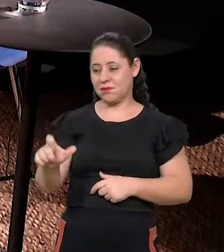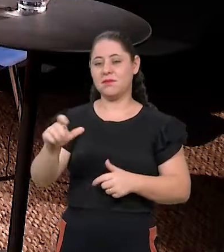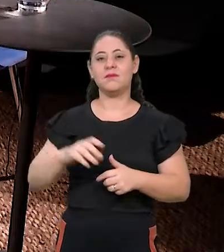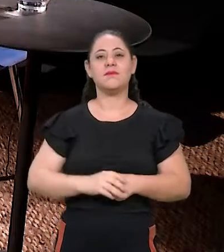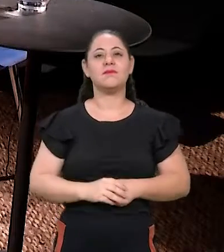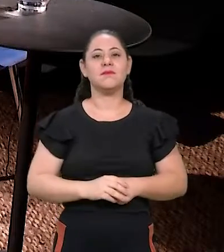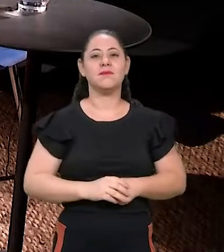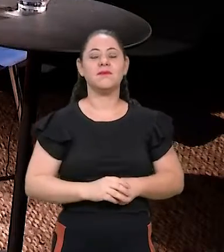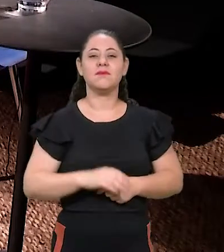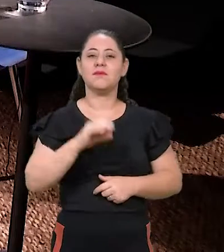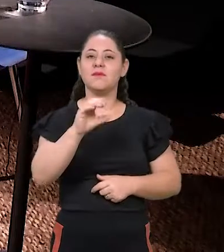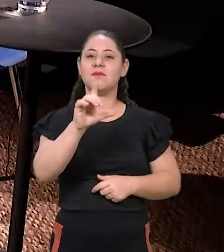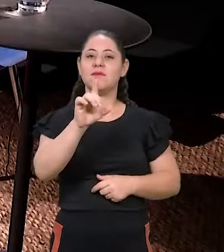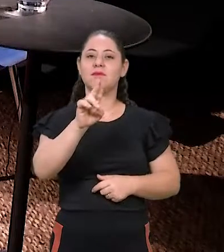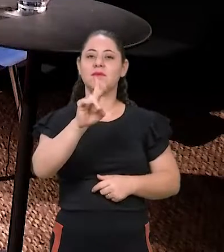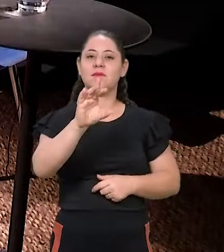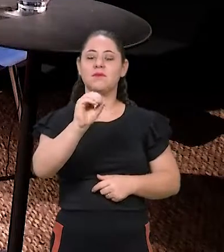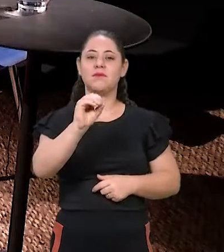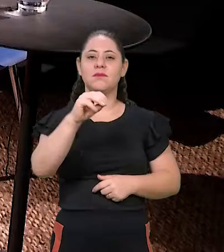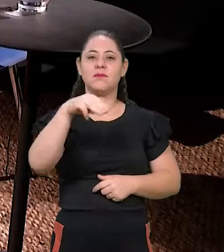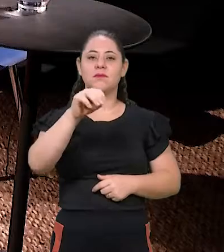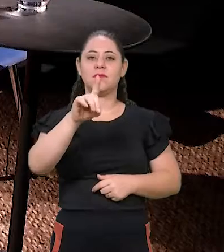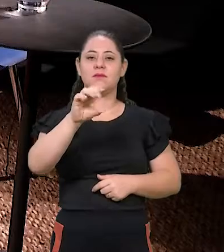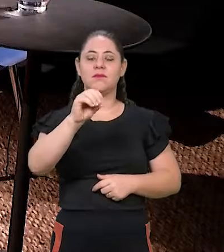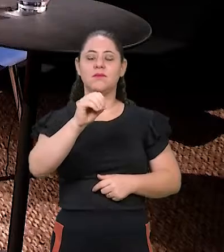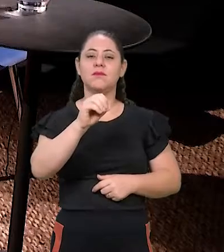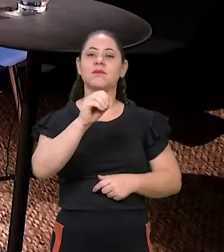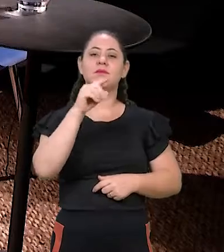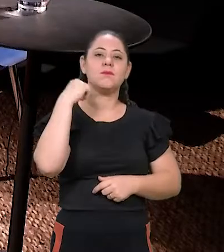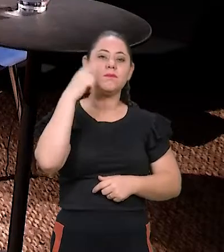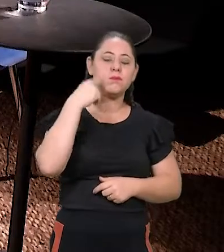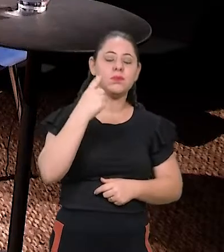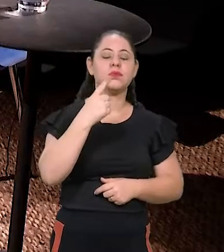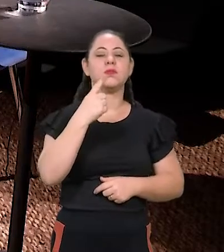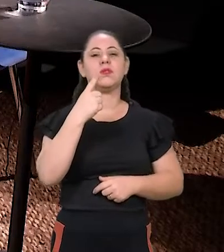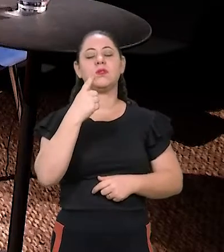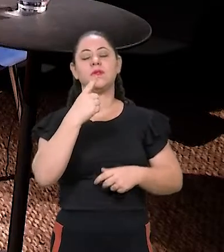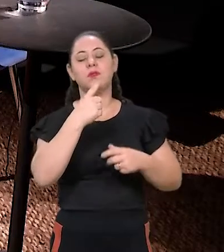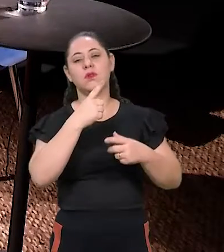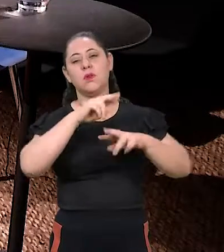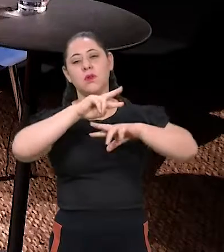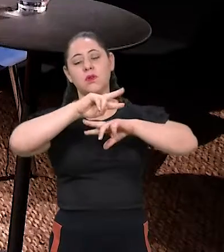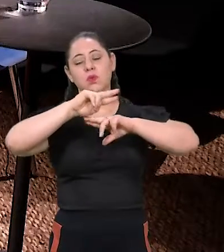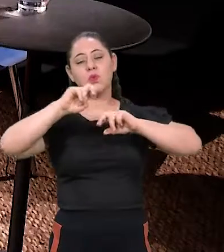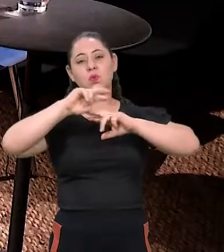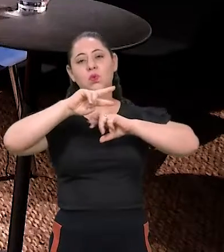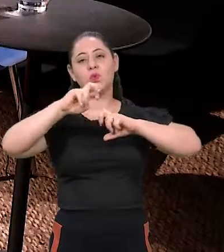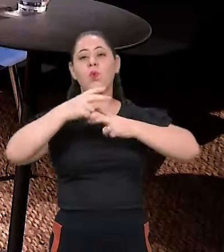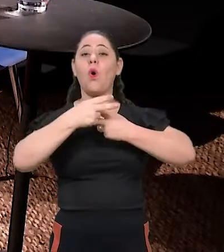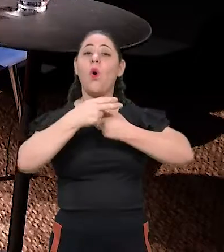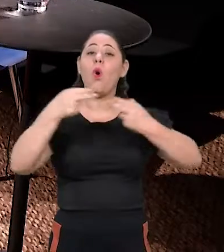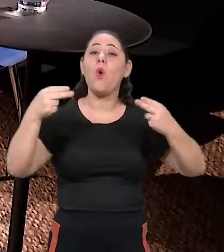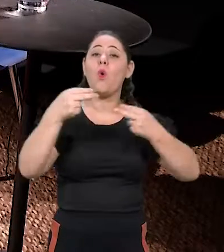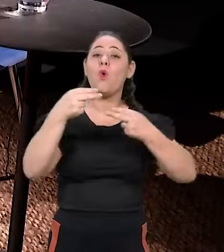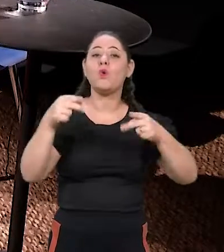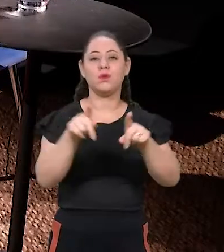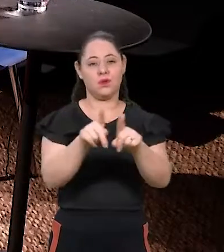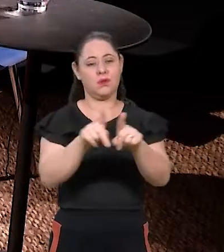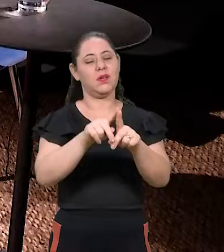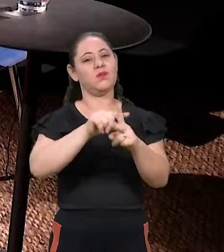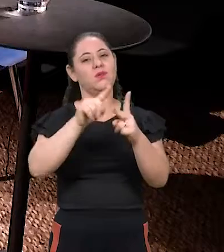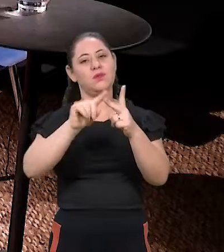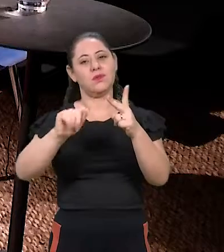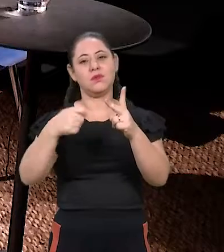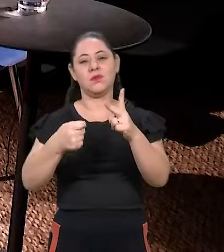Mendonça, advogado, economista, diretor superintendente do Sebrae. Foi muito bacana. Você pode compartilhar o nosso link do YouTube com seus